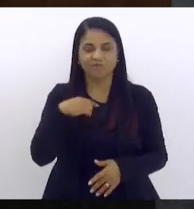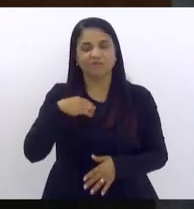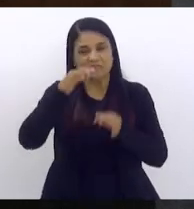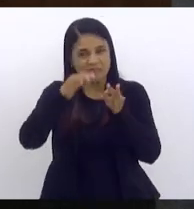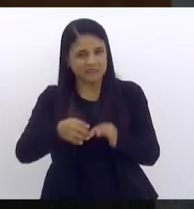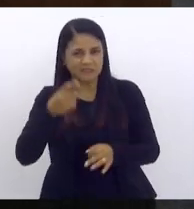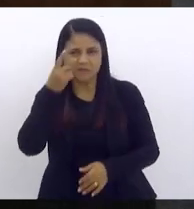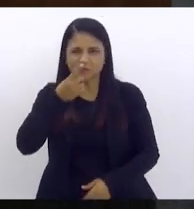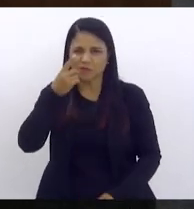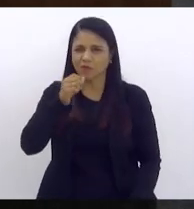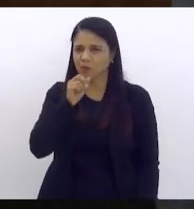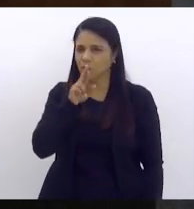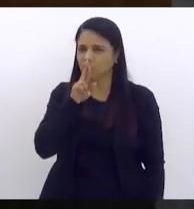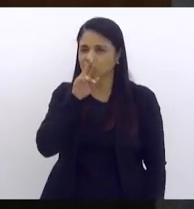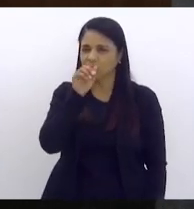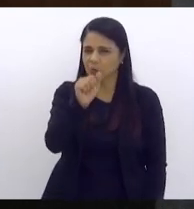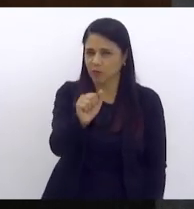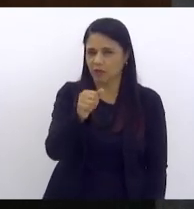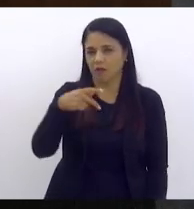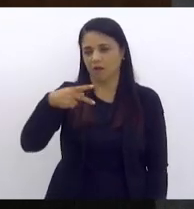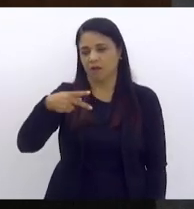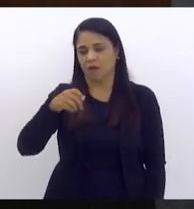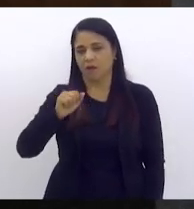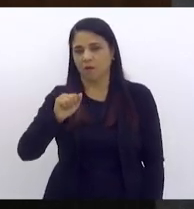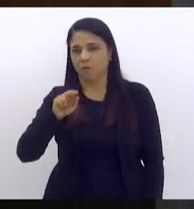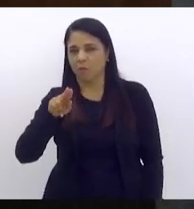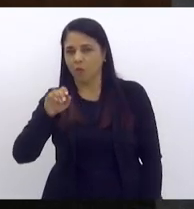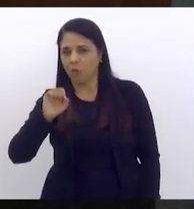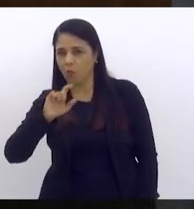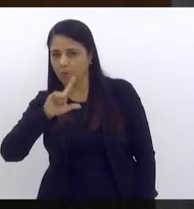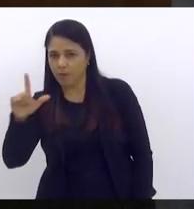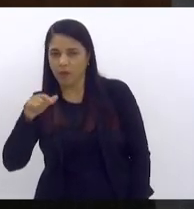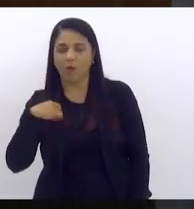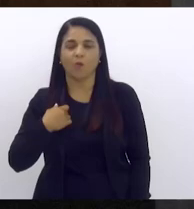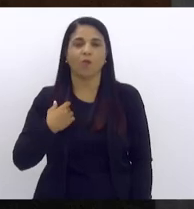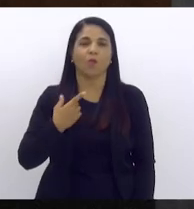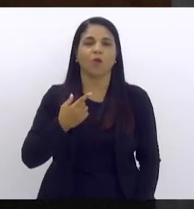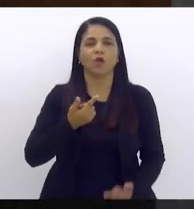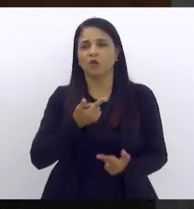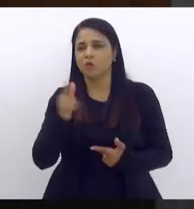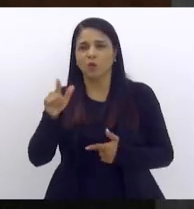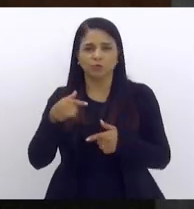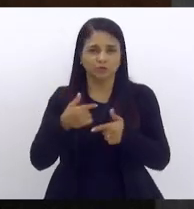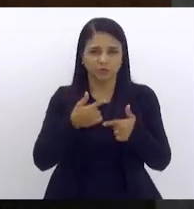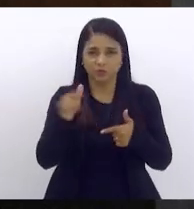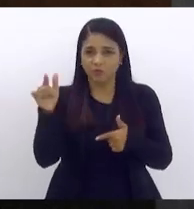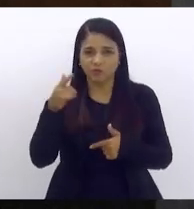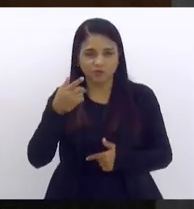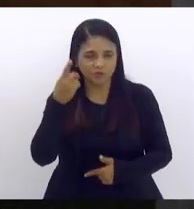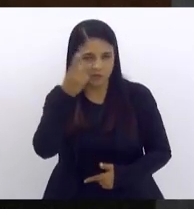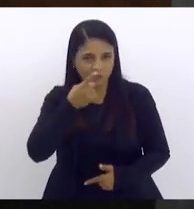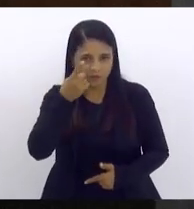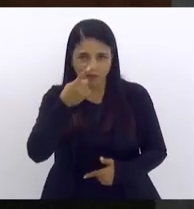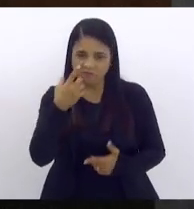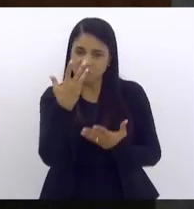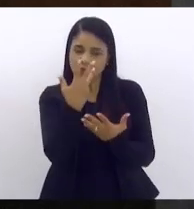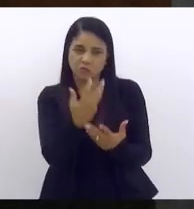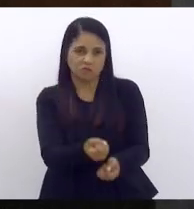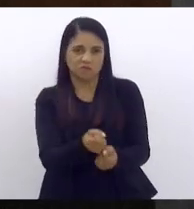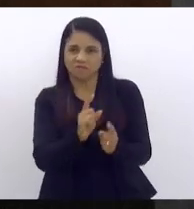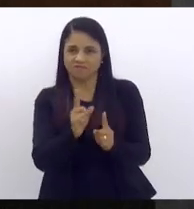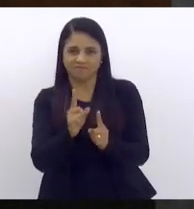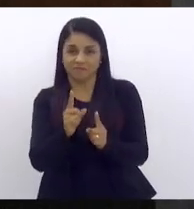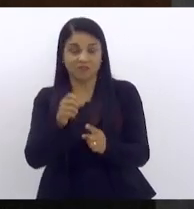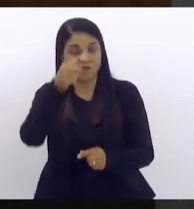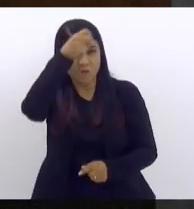deputado Paul Bell, deputado Alan Lopes, junto conosco e mais alguns deputados aqui, não iremos permitir que o